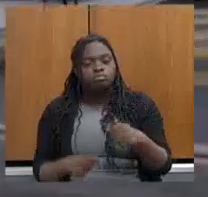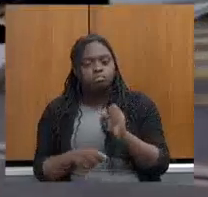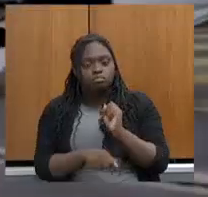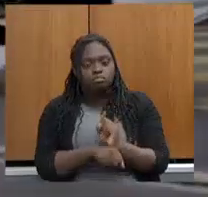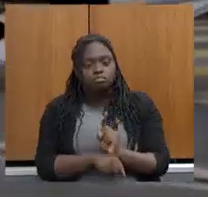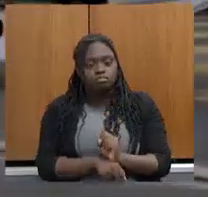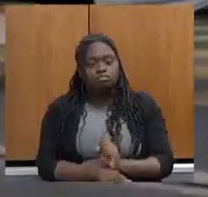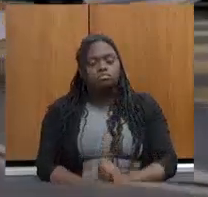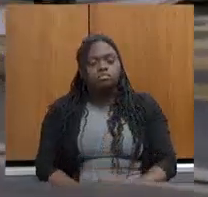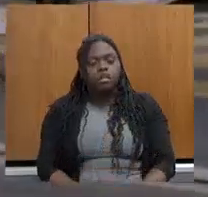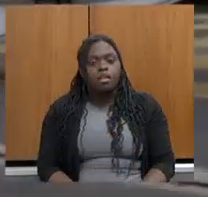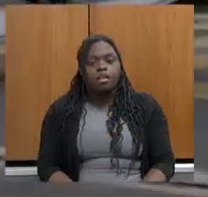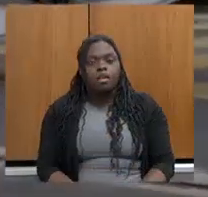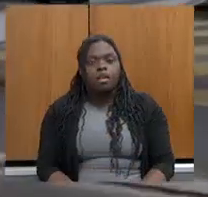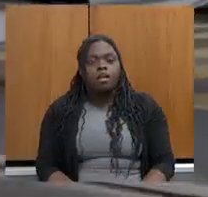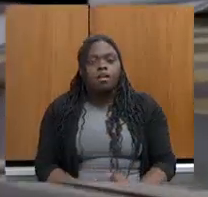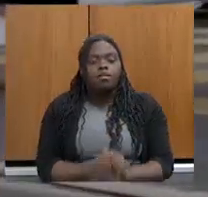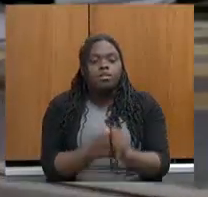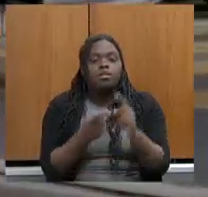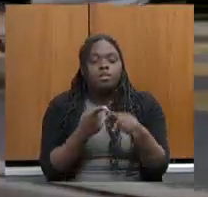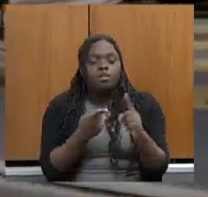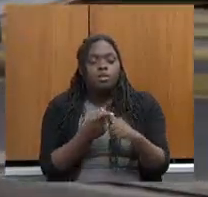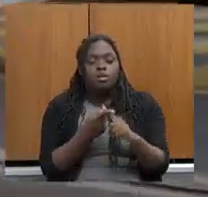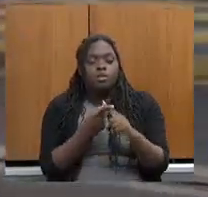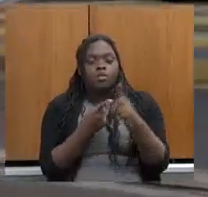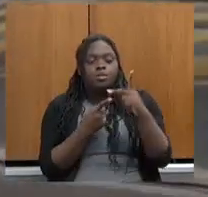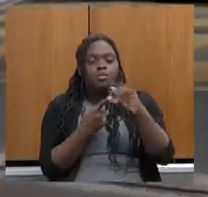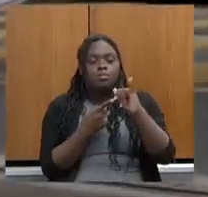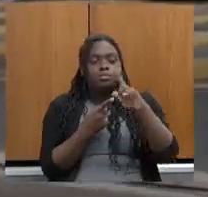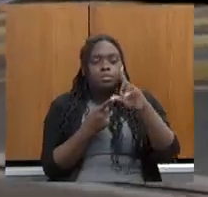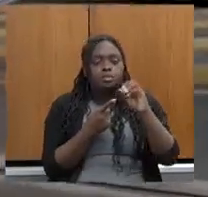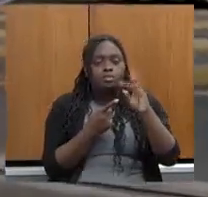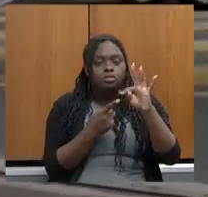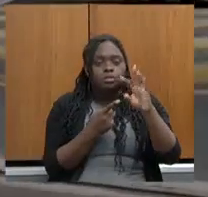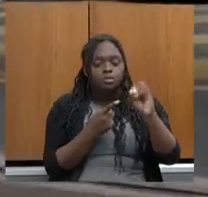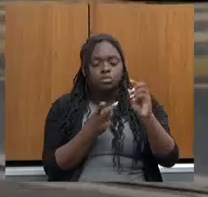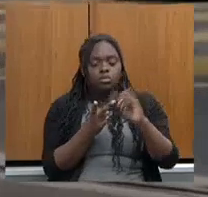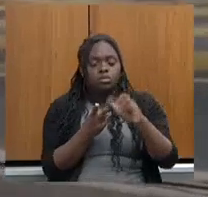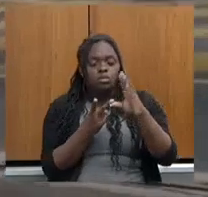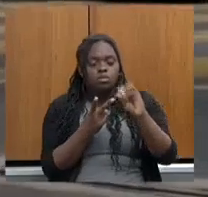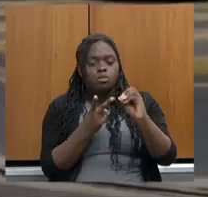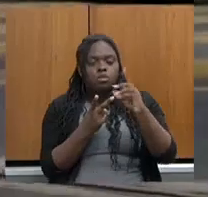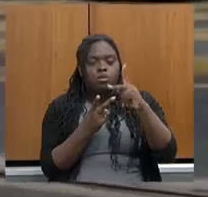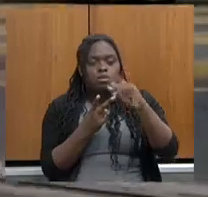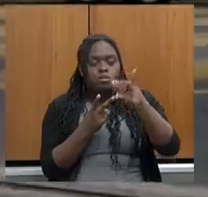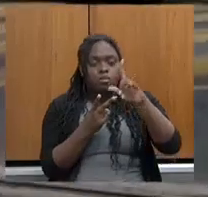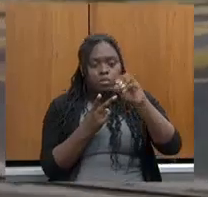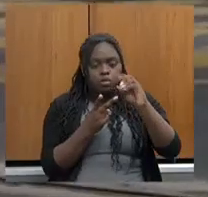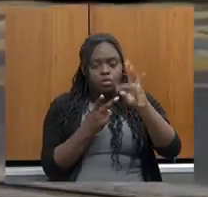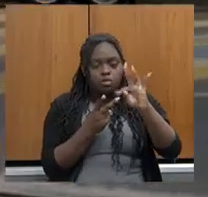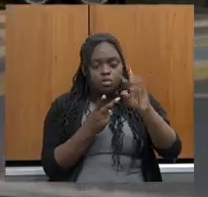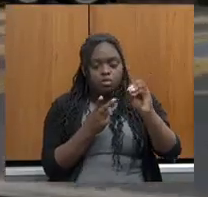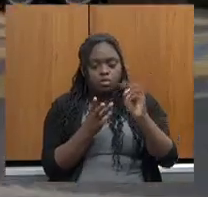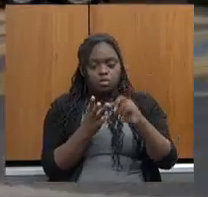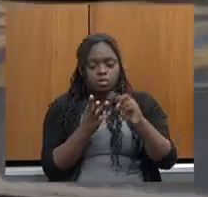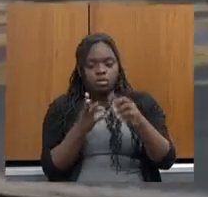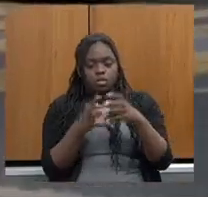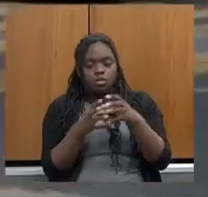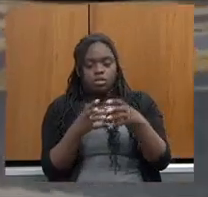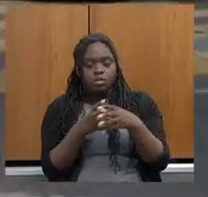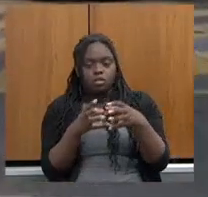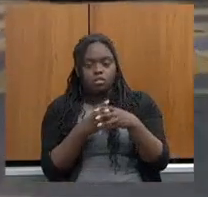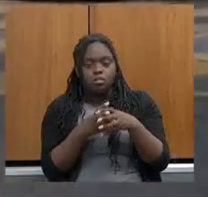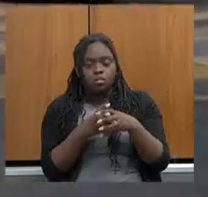Vamos com o piloto copiloto um tripulante E a equipe médica que vai dando suporte durante todo esse trajeto